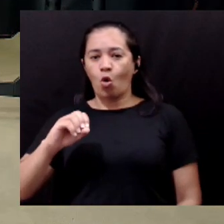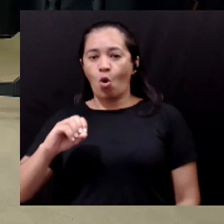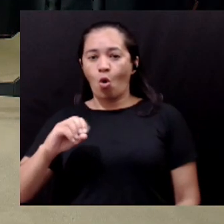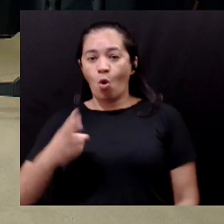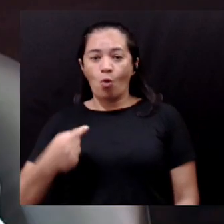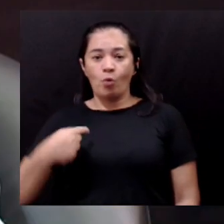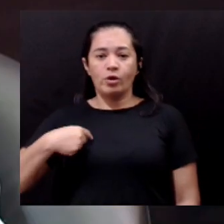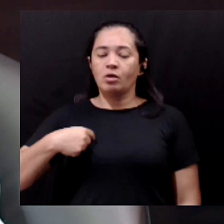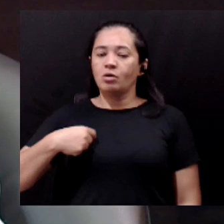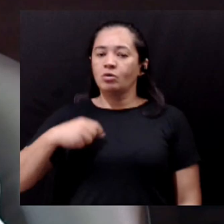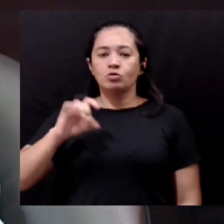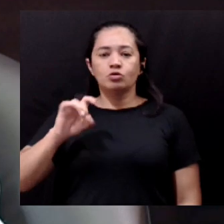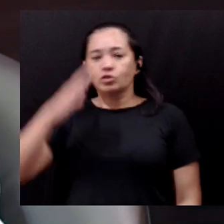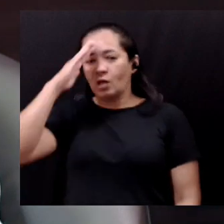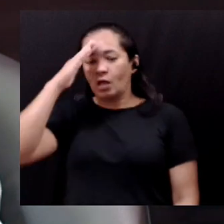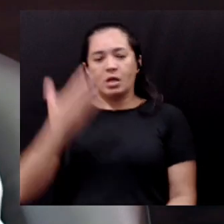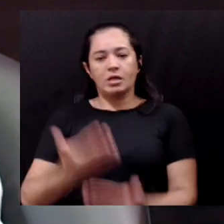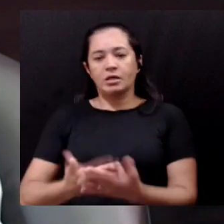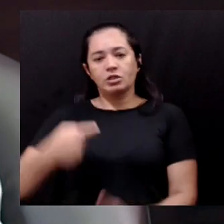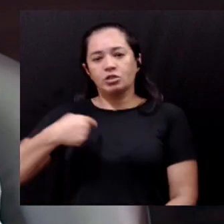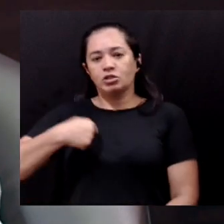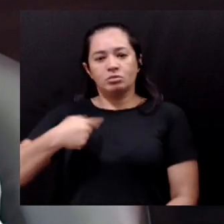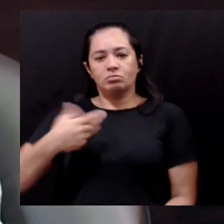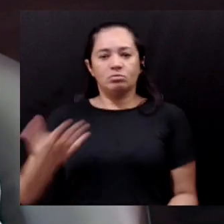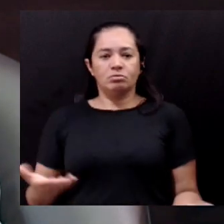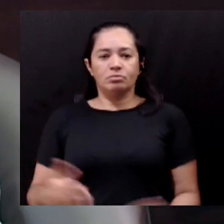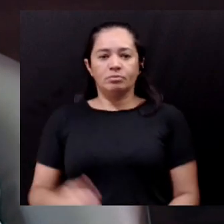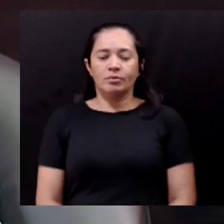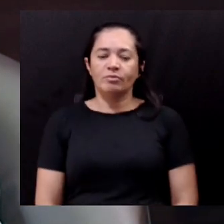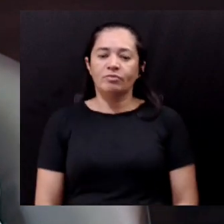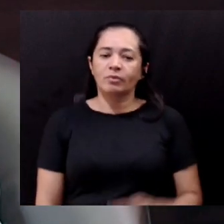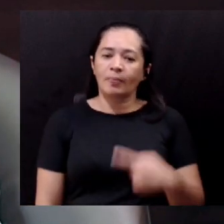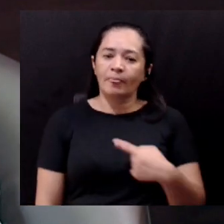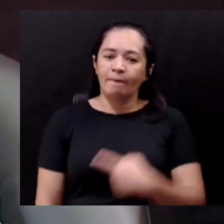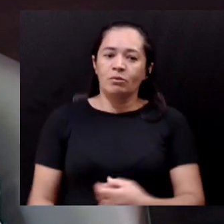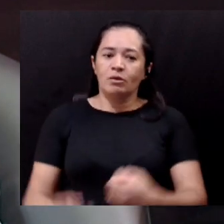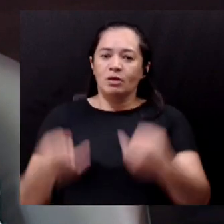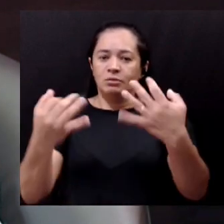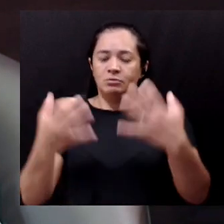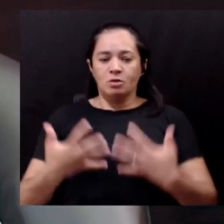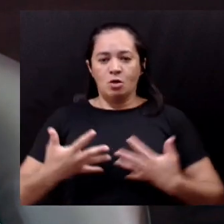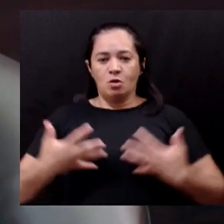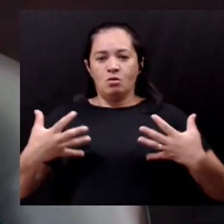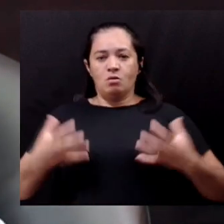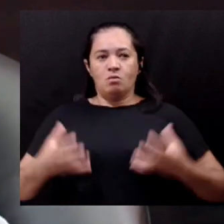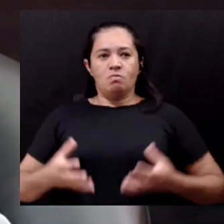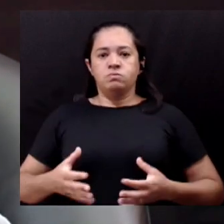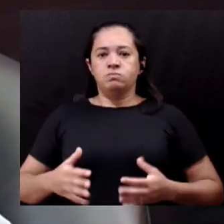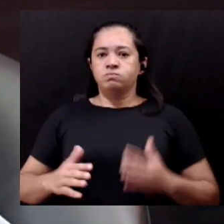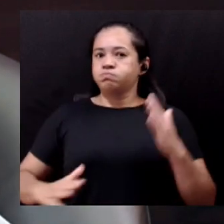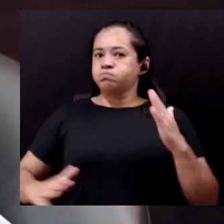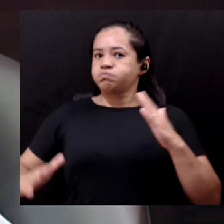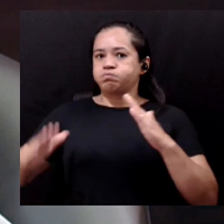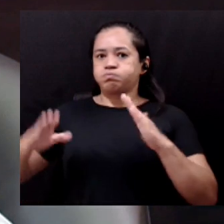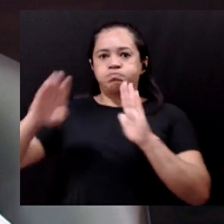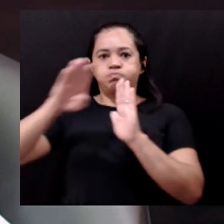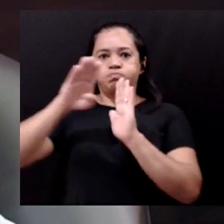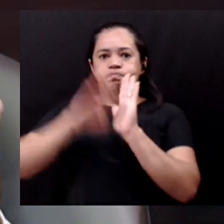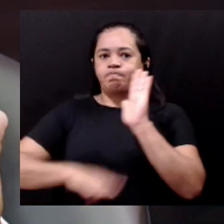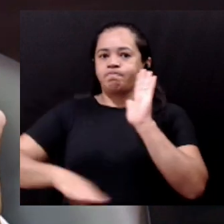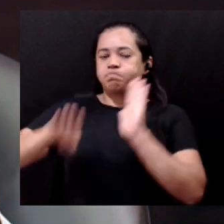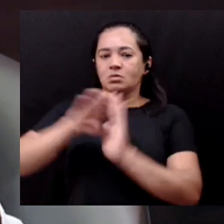Sim, quando nós falamos sobre um ego inflado, né, nós partimos para essa ideia